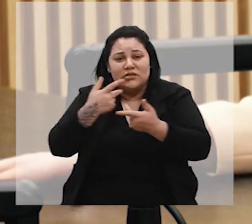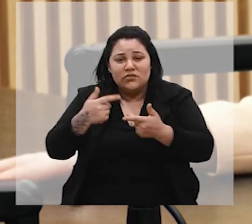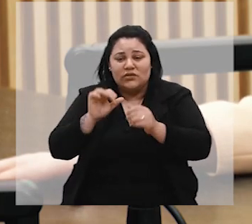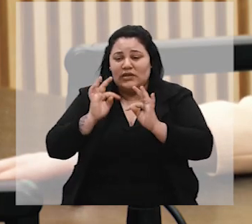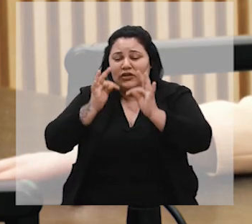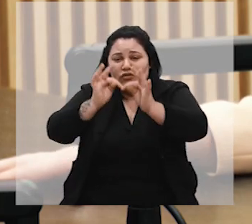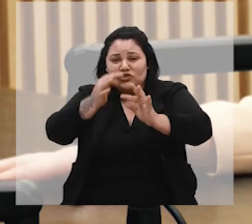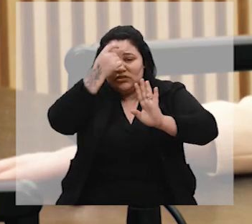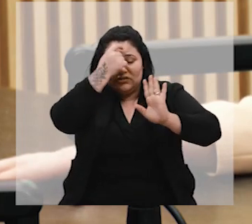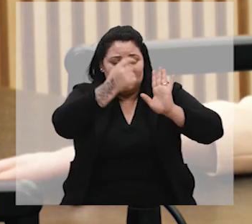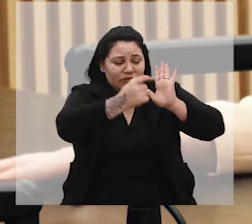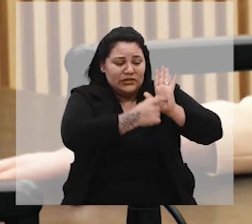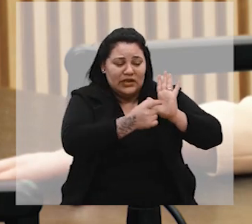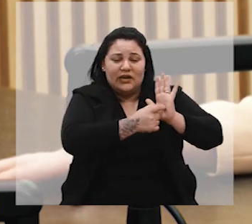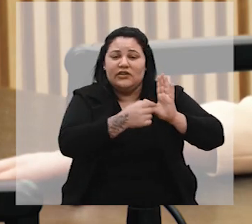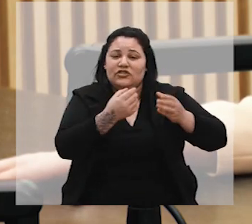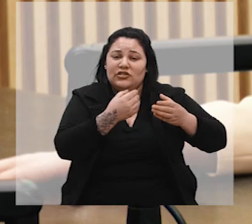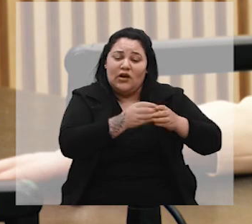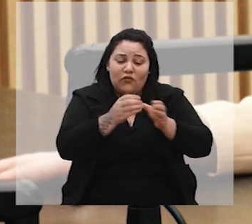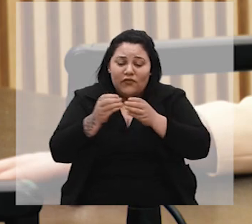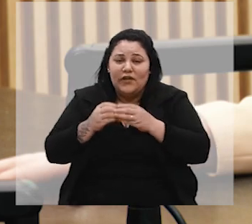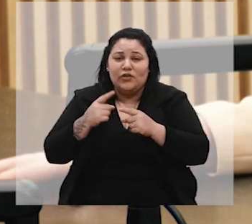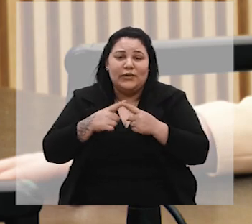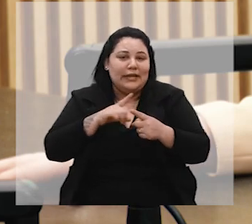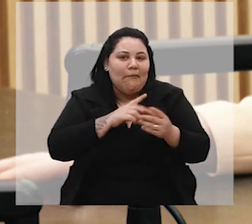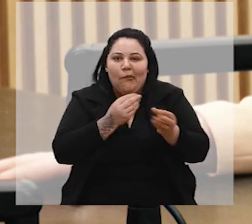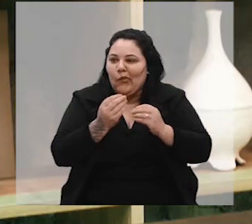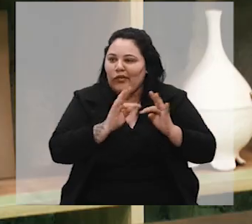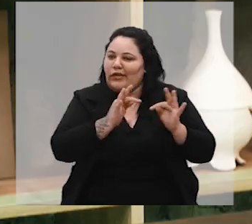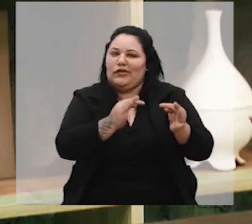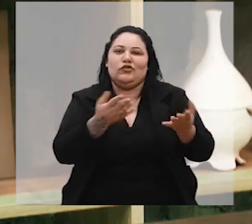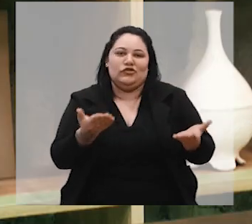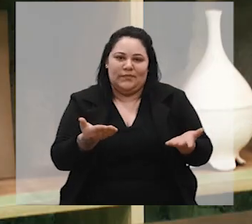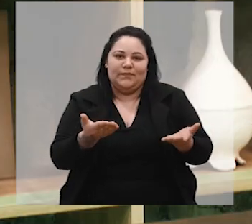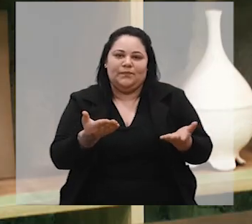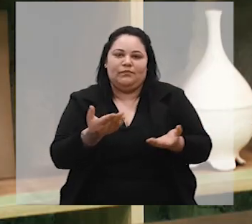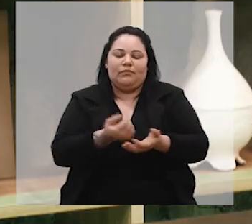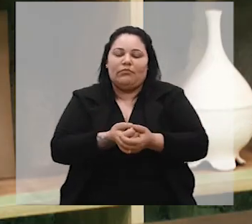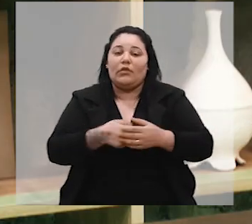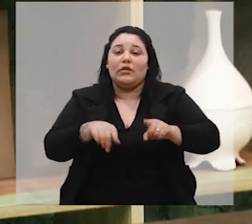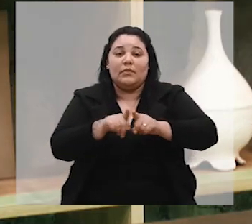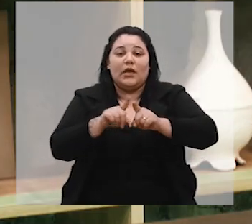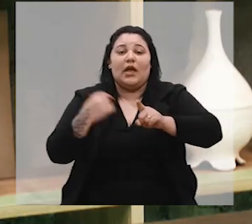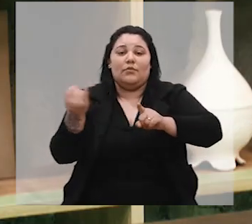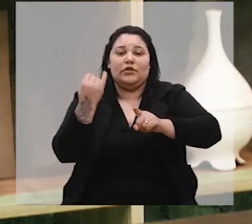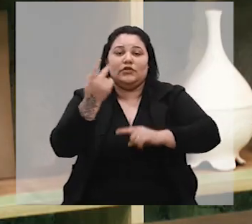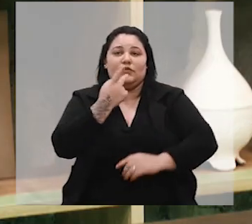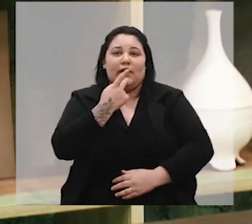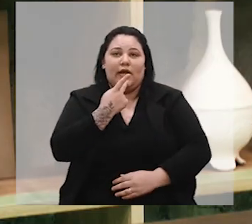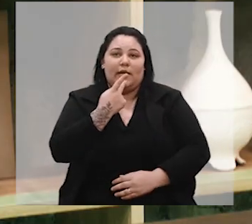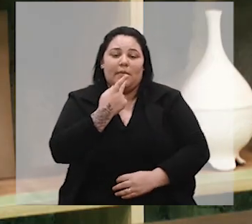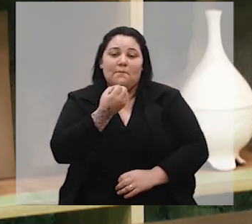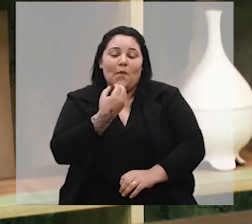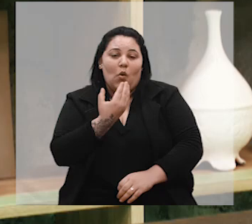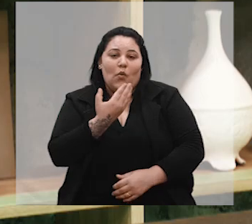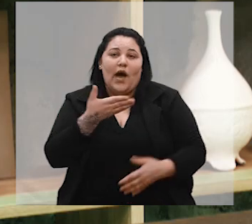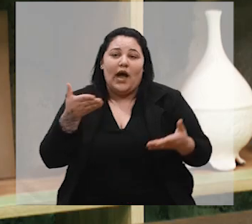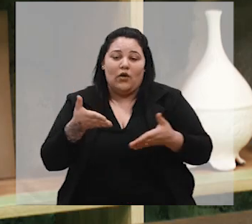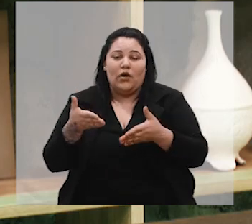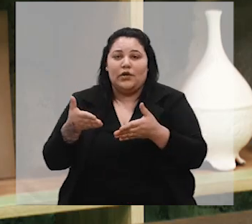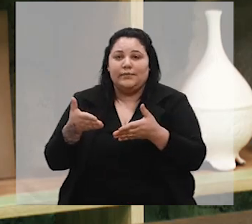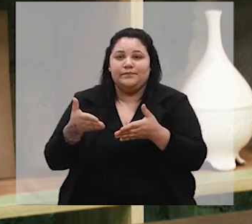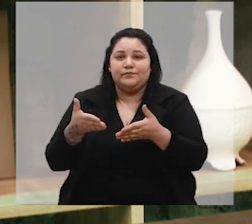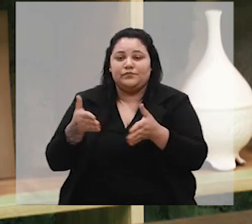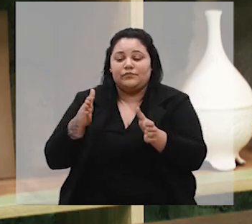outras situações que a gente está vivendo em virtude da tecnologia. E dá pra gente ressaltar também, né, que chegando, né, bom, tá